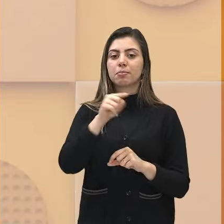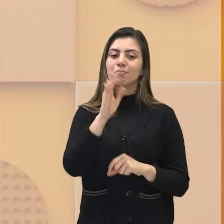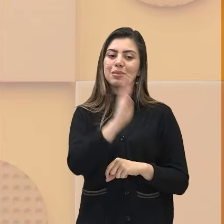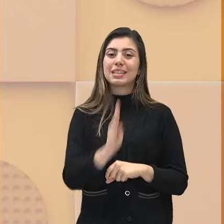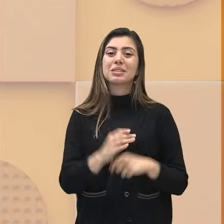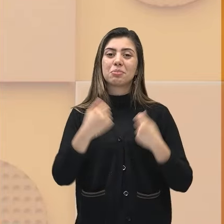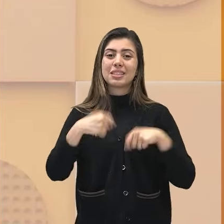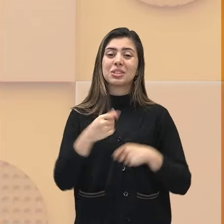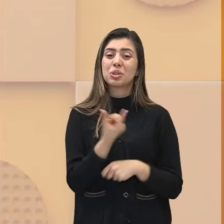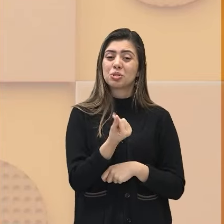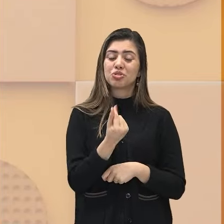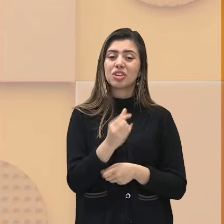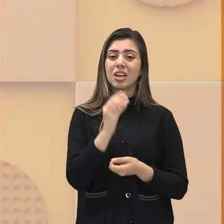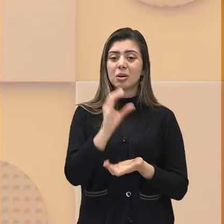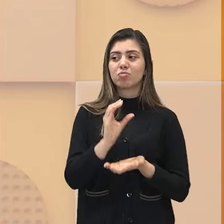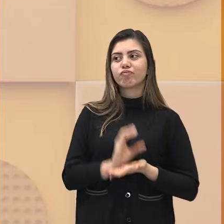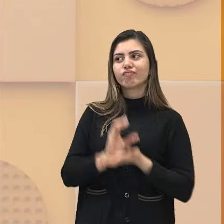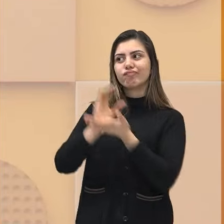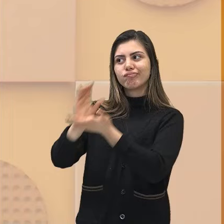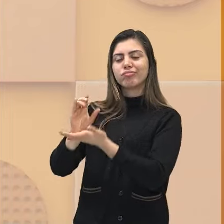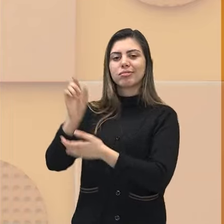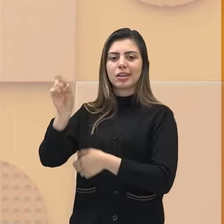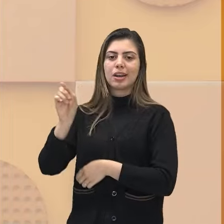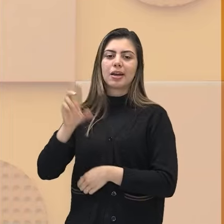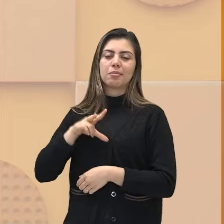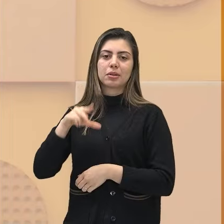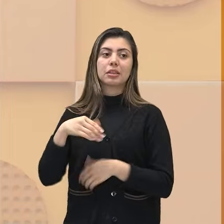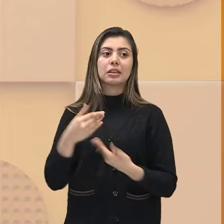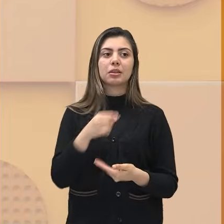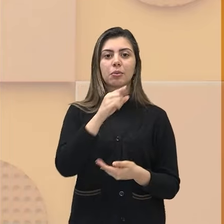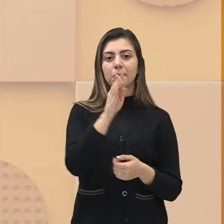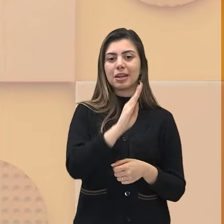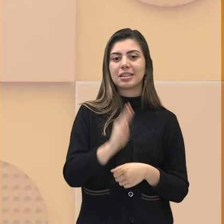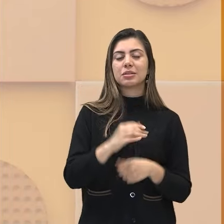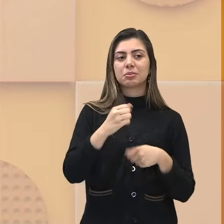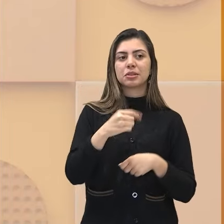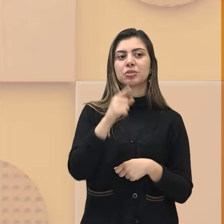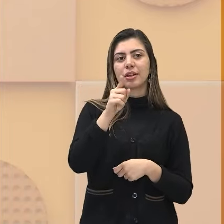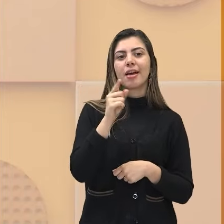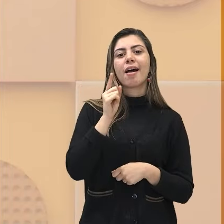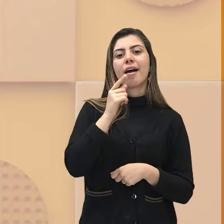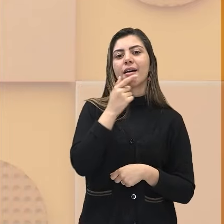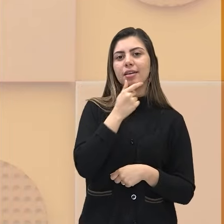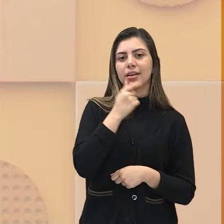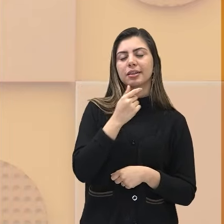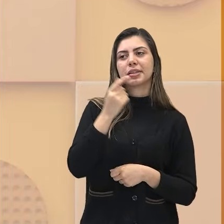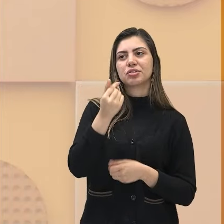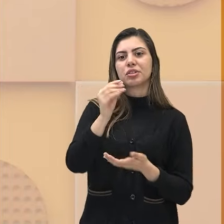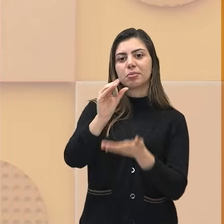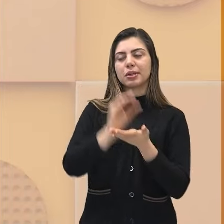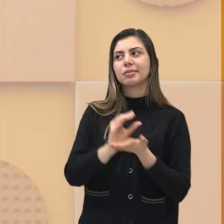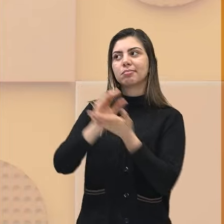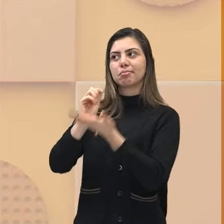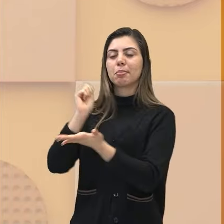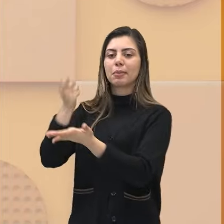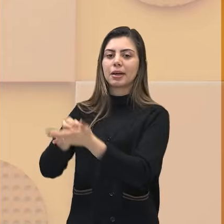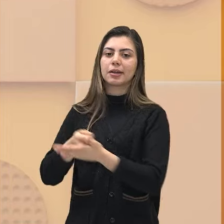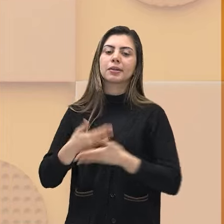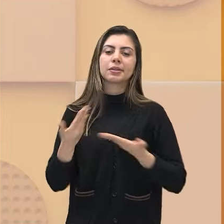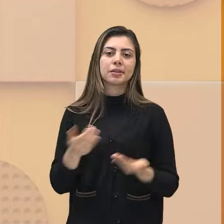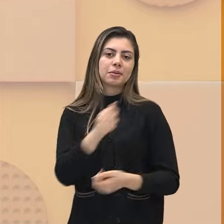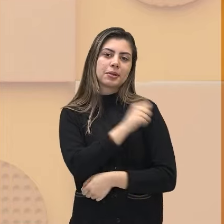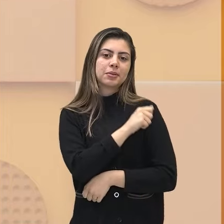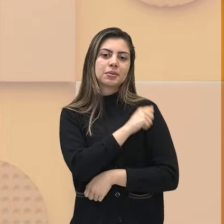Brasil pagou uma quantidade que emprestou da Inglaterra e por isso se endividou com a Inglaterra também. Tá bom, meus queridos?